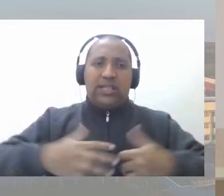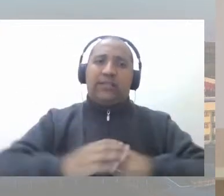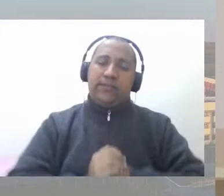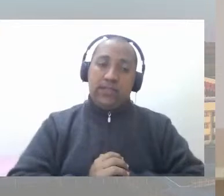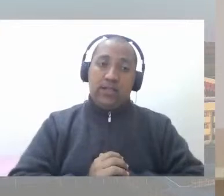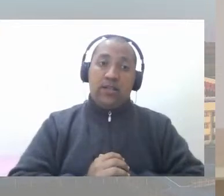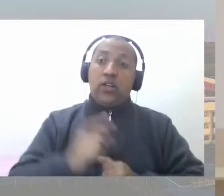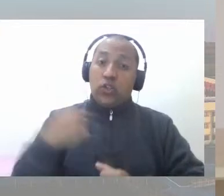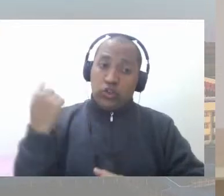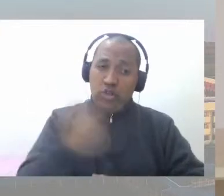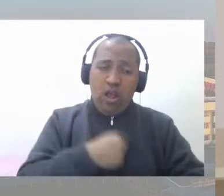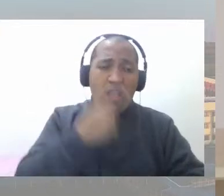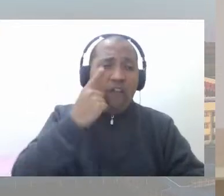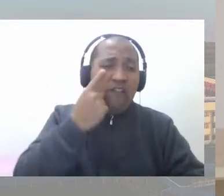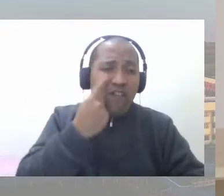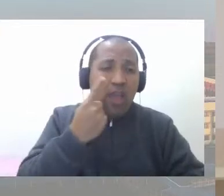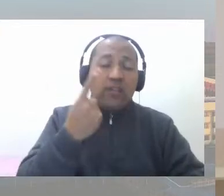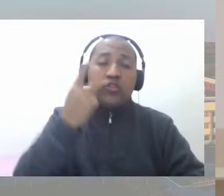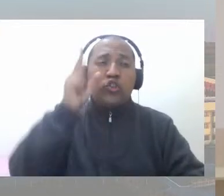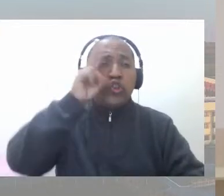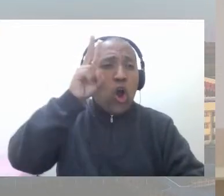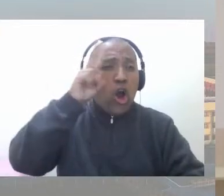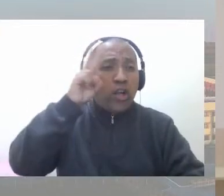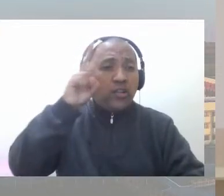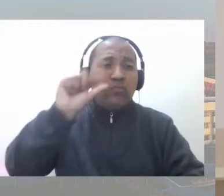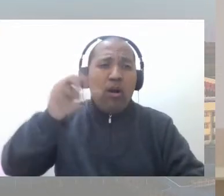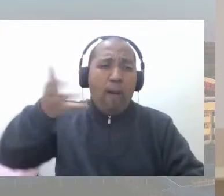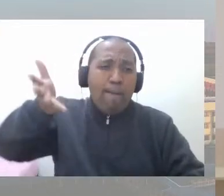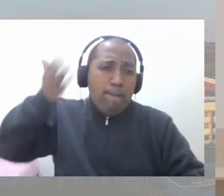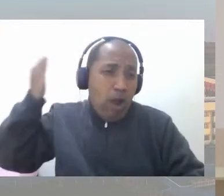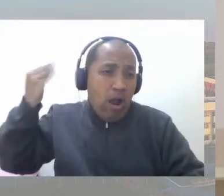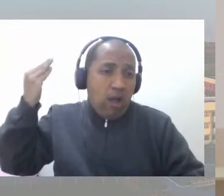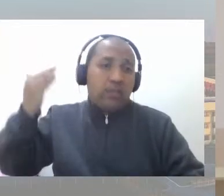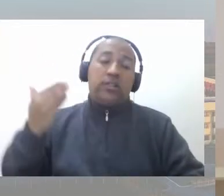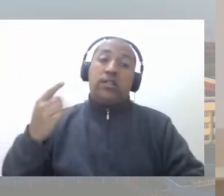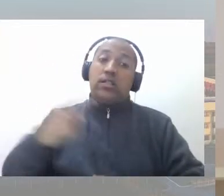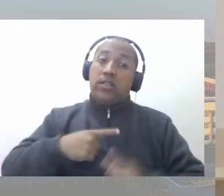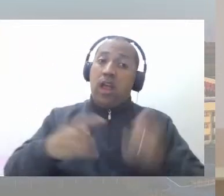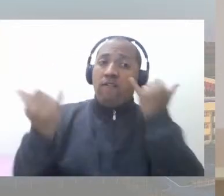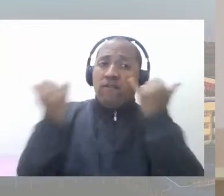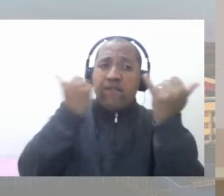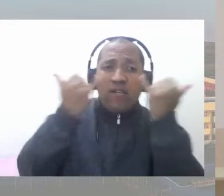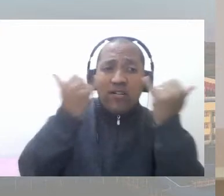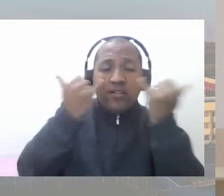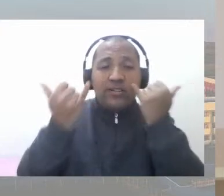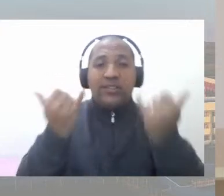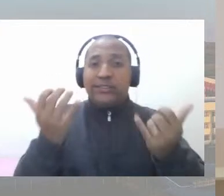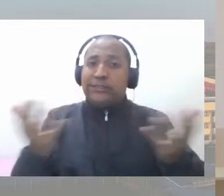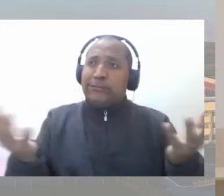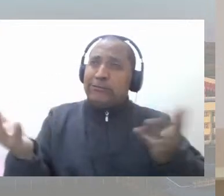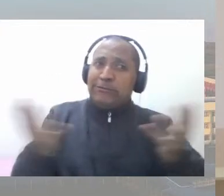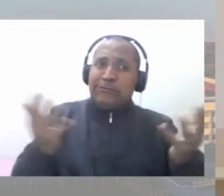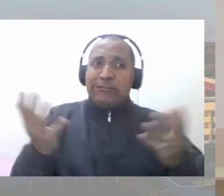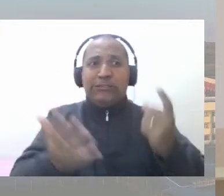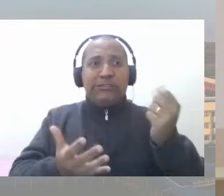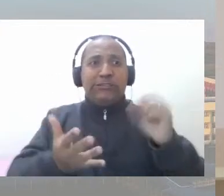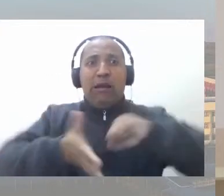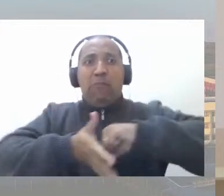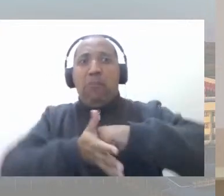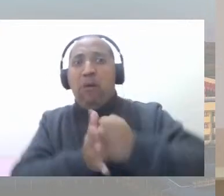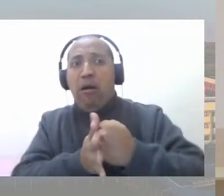gente analisa o histórico, né? O histórico recente, onde as notícias que a gente tinha eram de cortes e